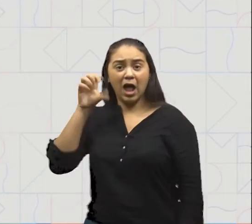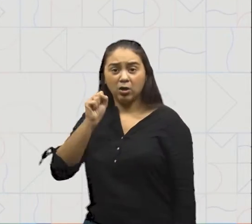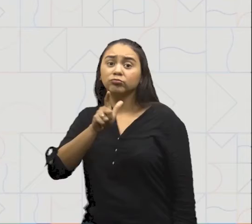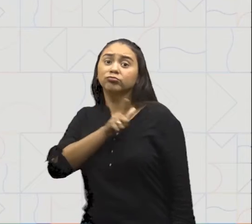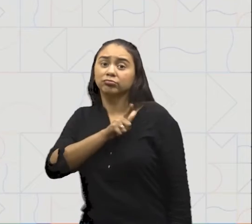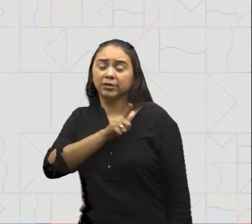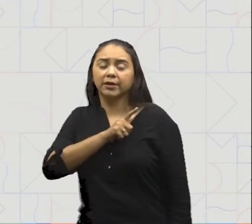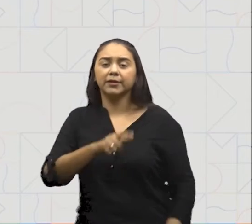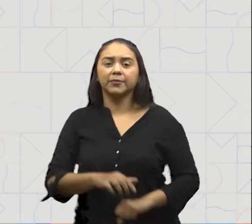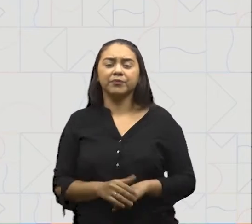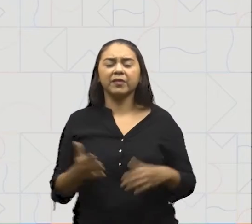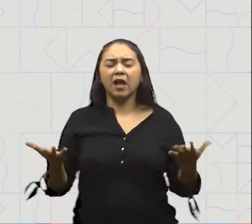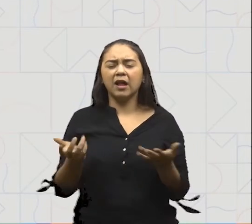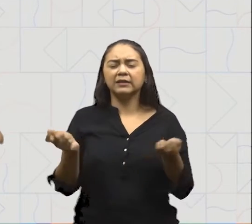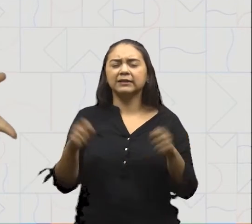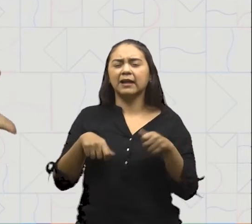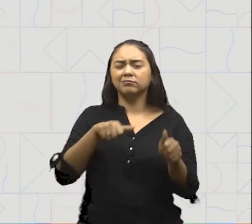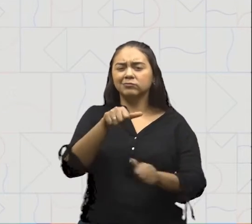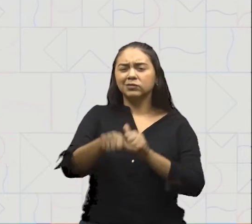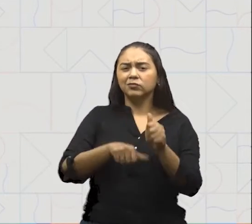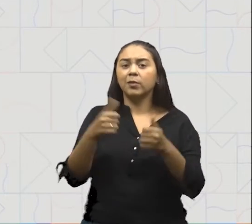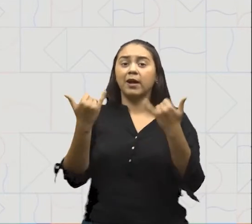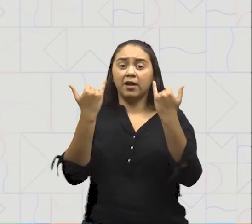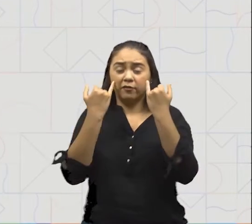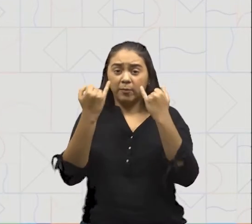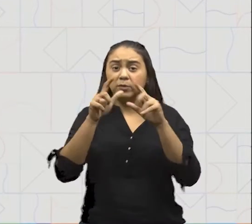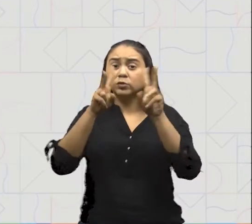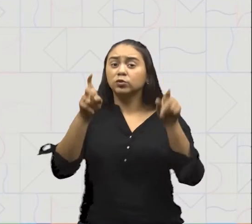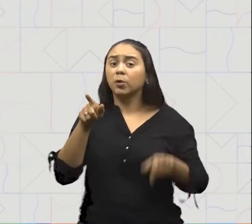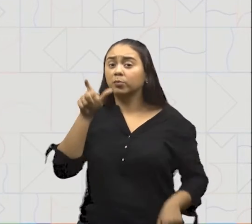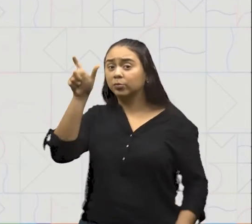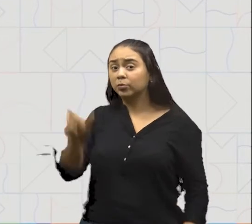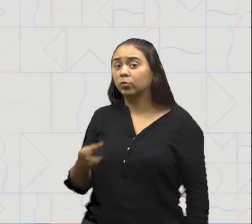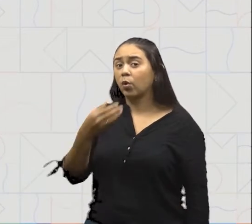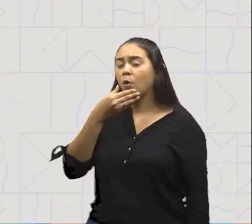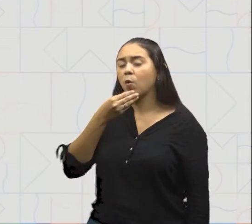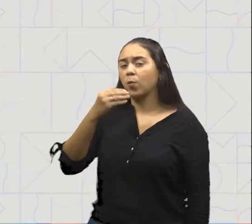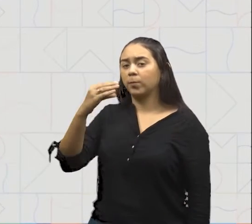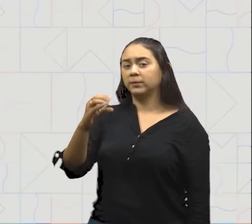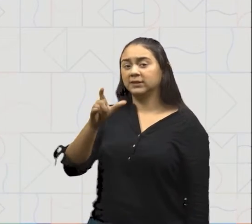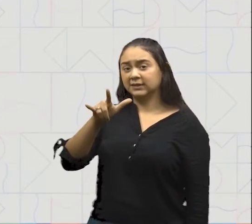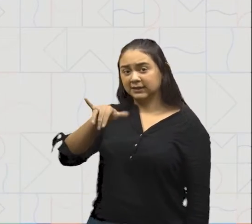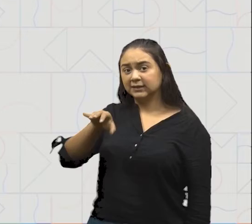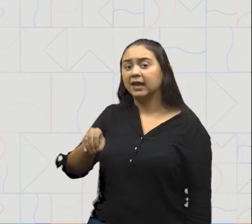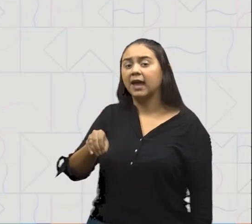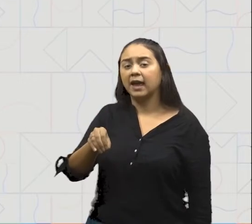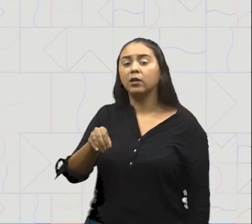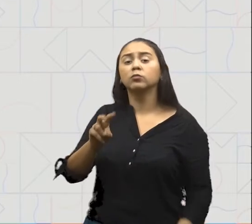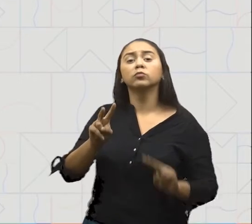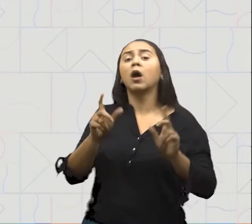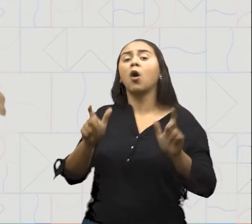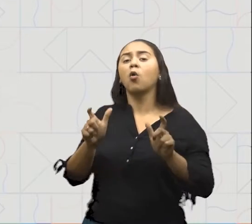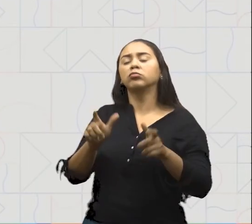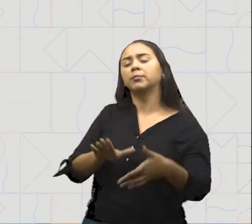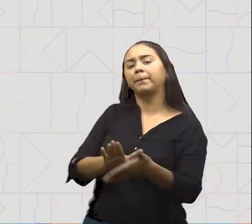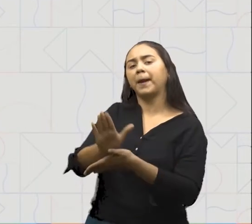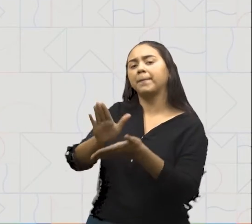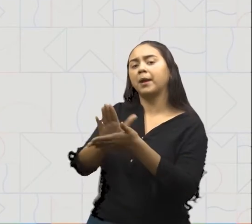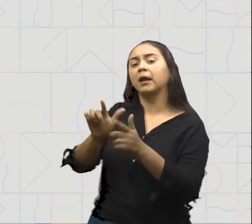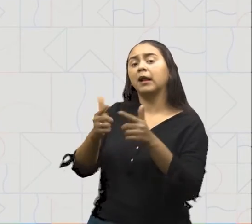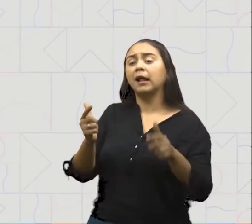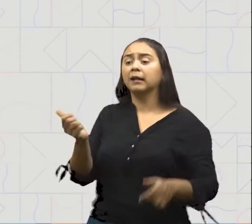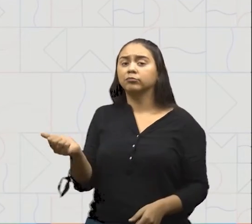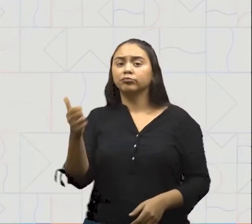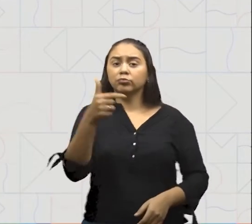eu acho que poderíamos transformar a informação que o Célio nos deu em um jornal impresso e, em seguida, em notícia